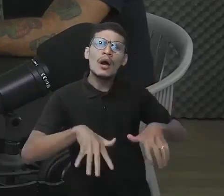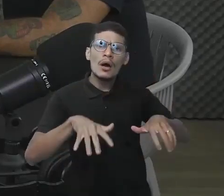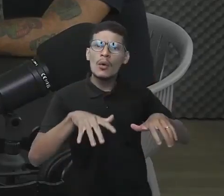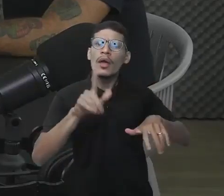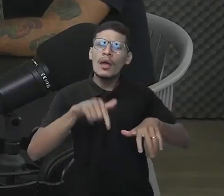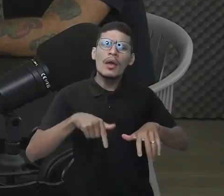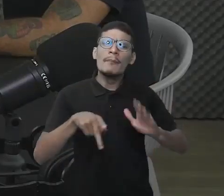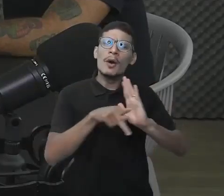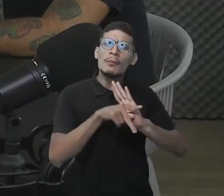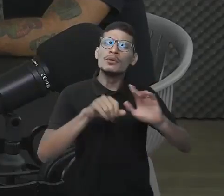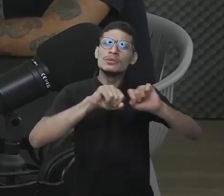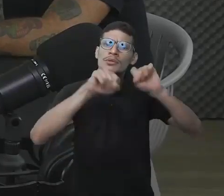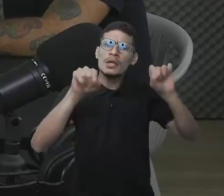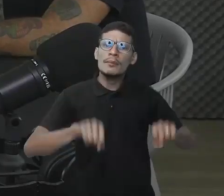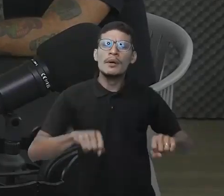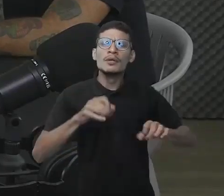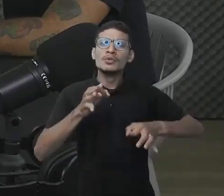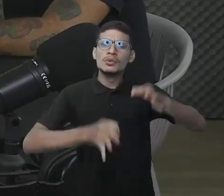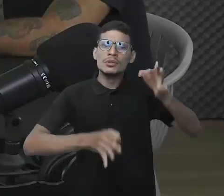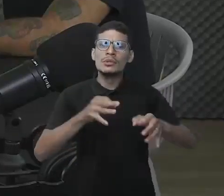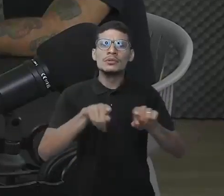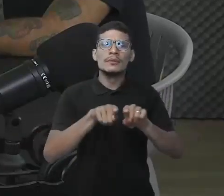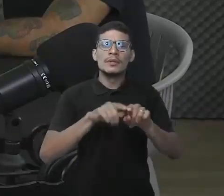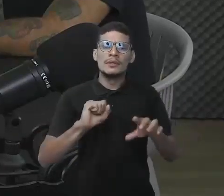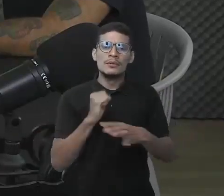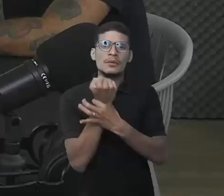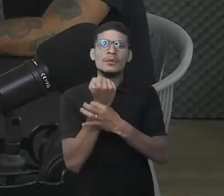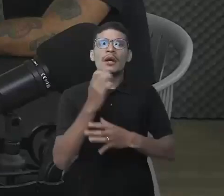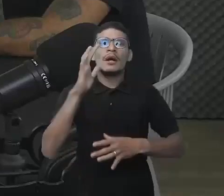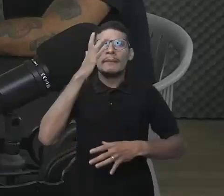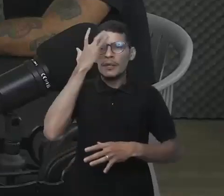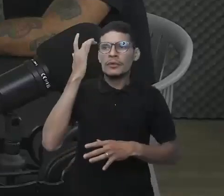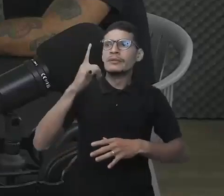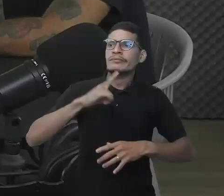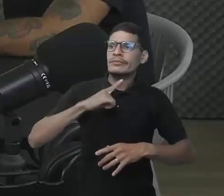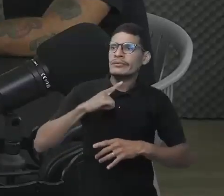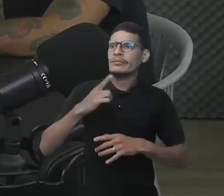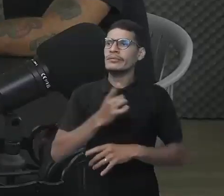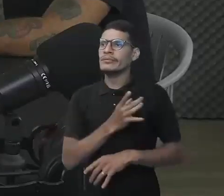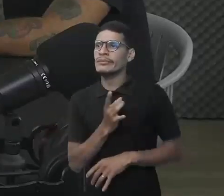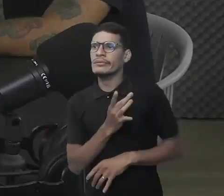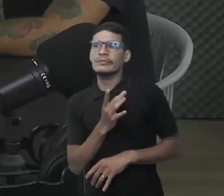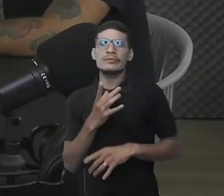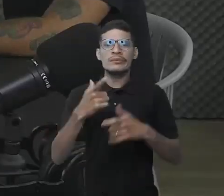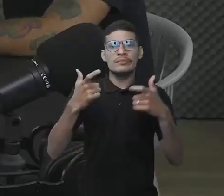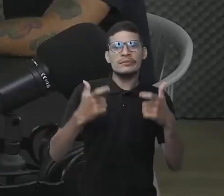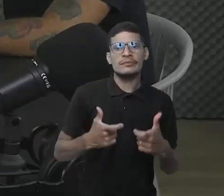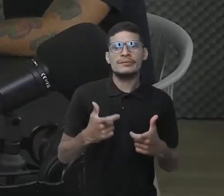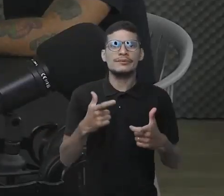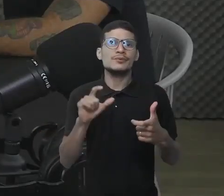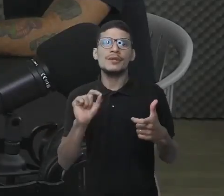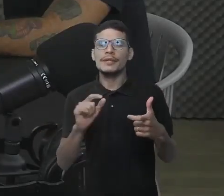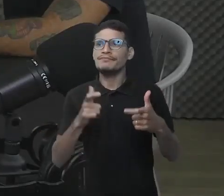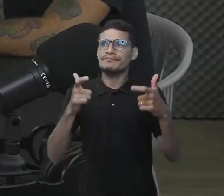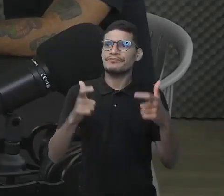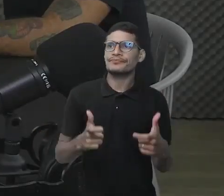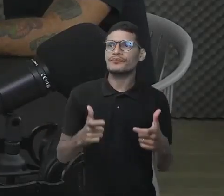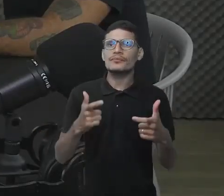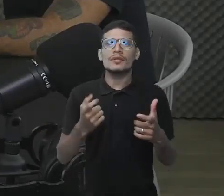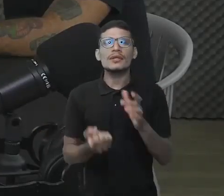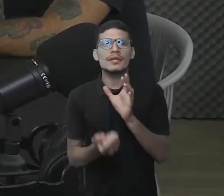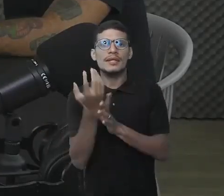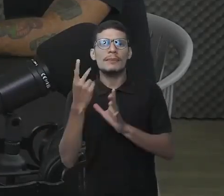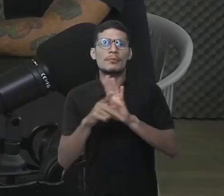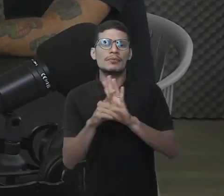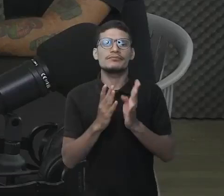do sistema de justiça e segurança. As pessoas têm muito medo das instituições que Sim. constituem esse eixo que nós